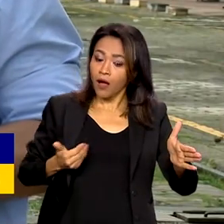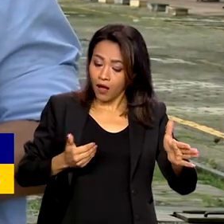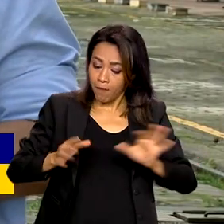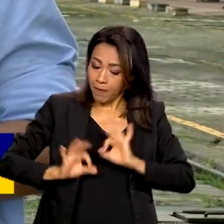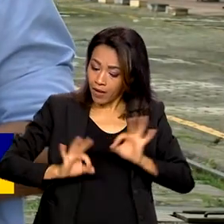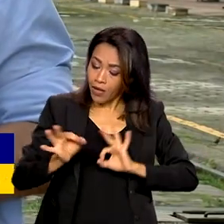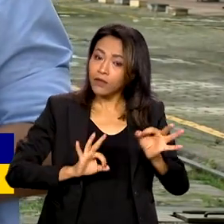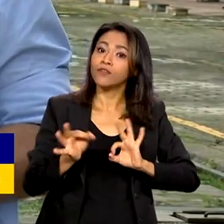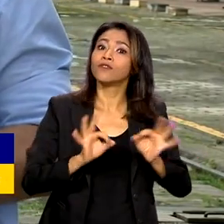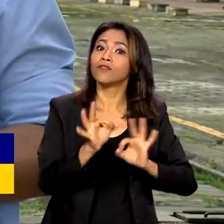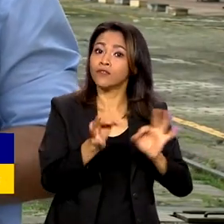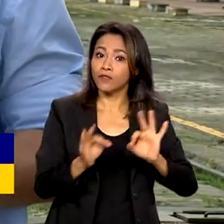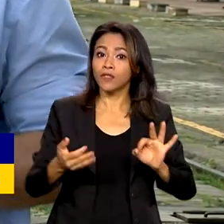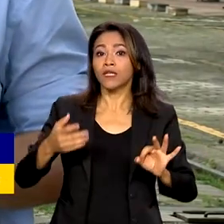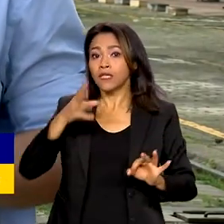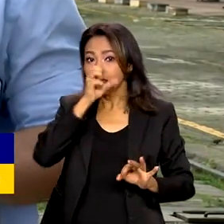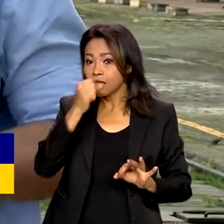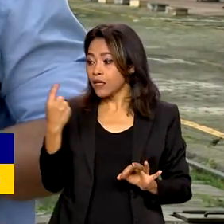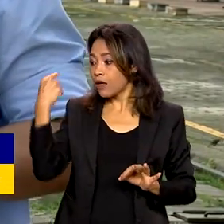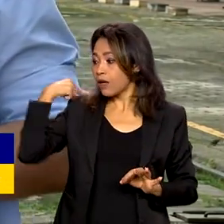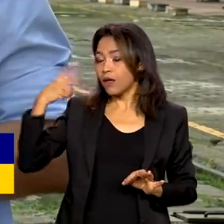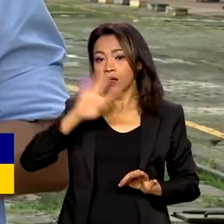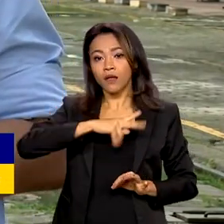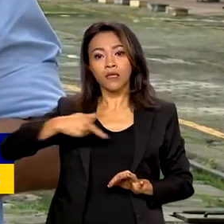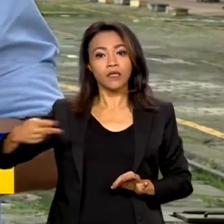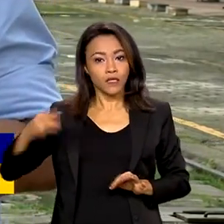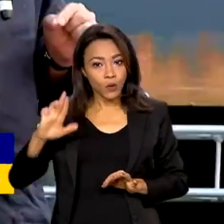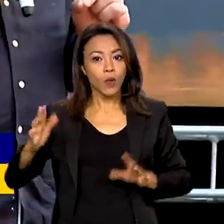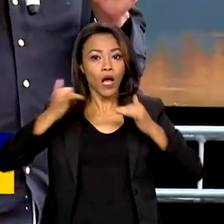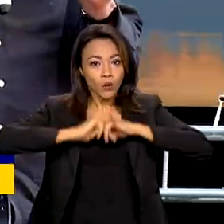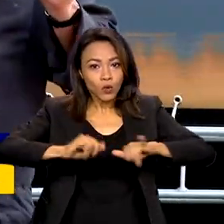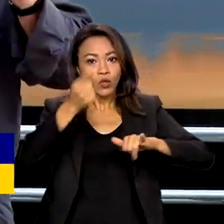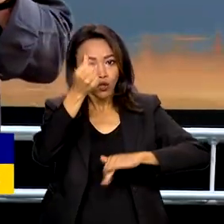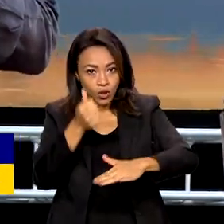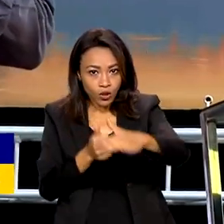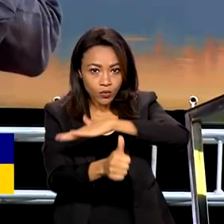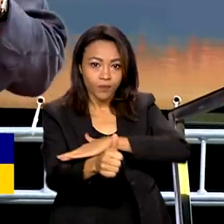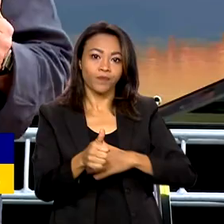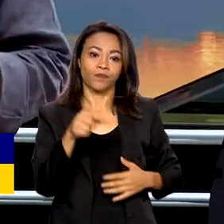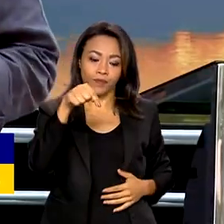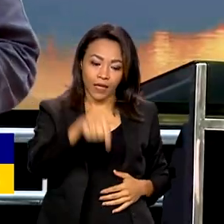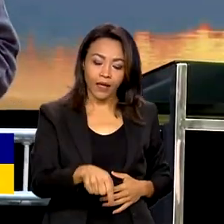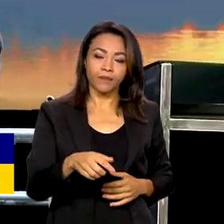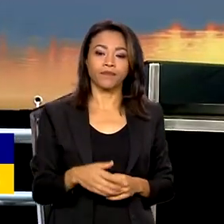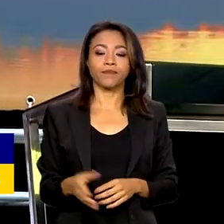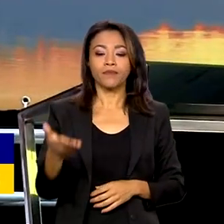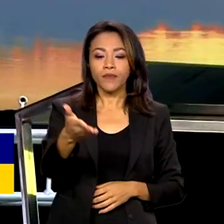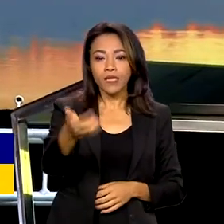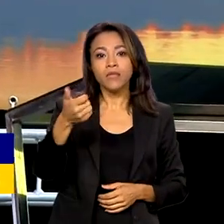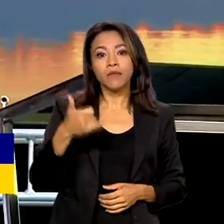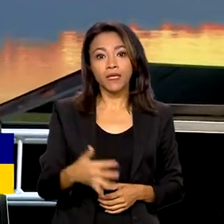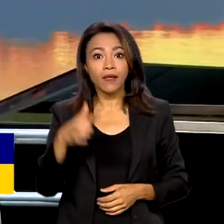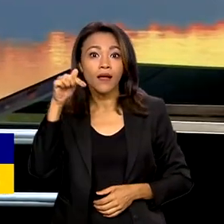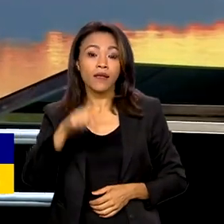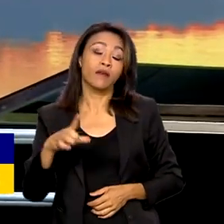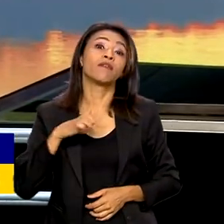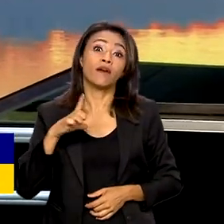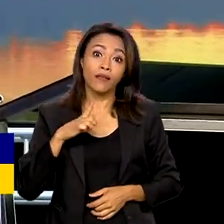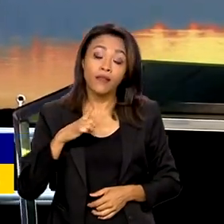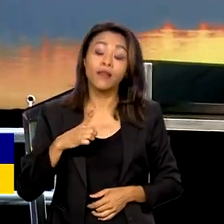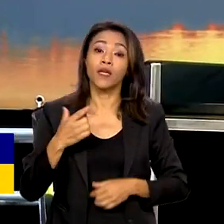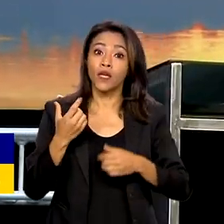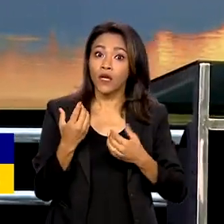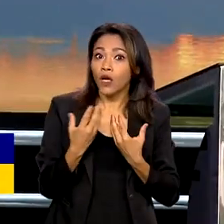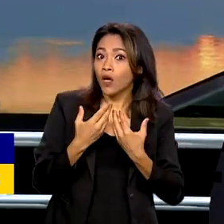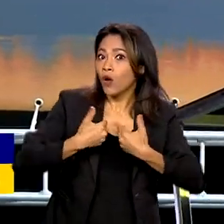sábado, o presidente Lula anunciou investimentos na capital paraense. Aqui vai ter que ter muita coisa nova. Aqui vai ter um